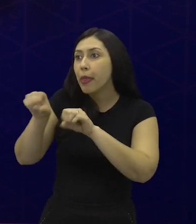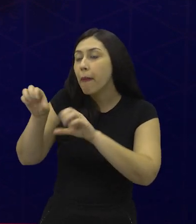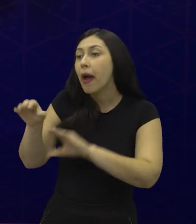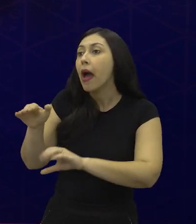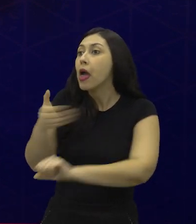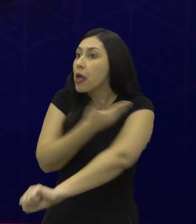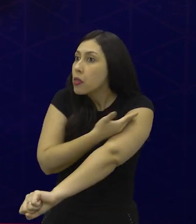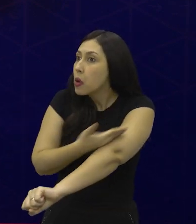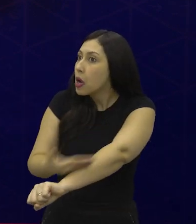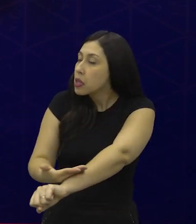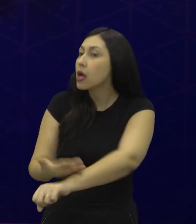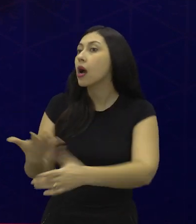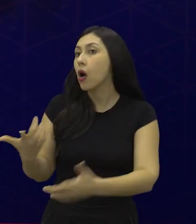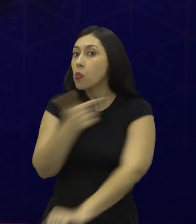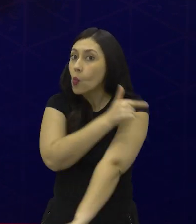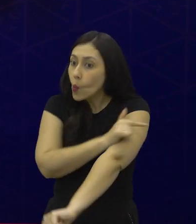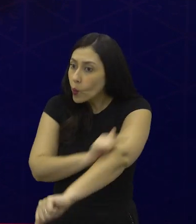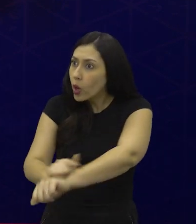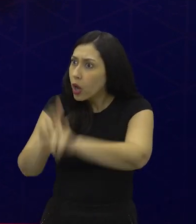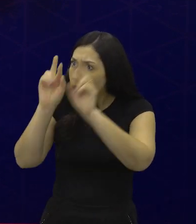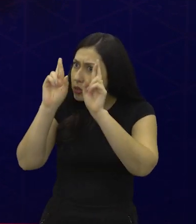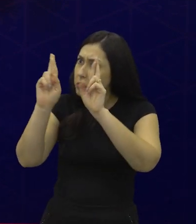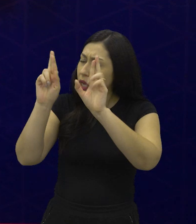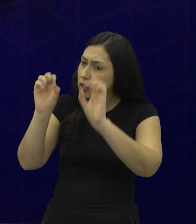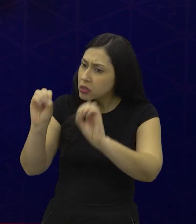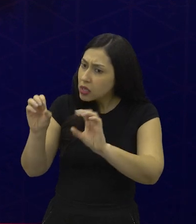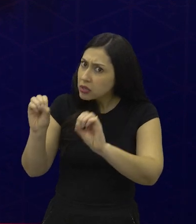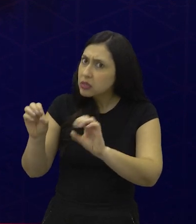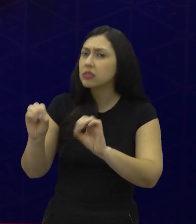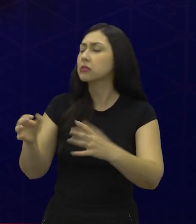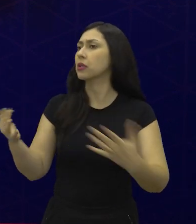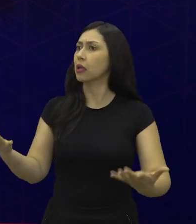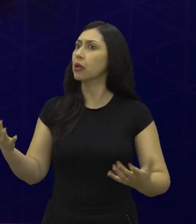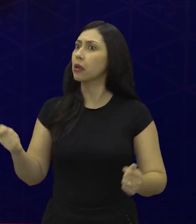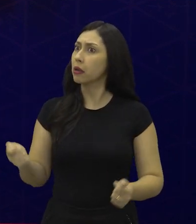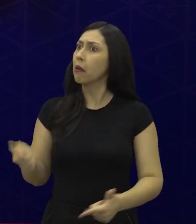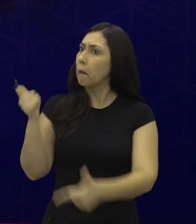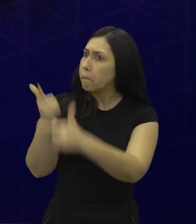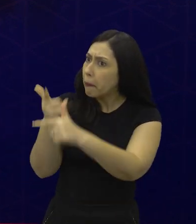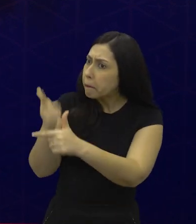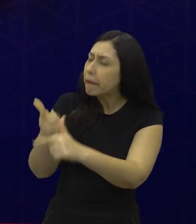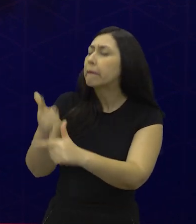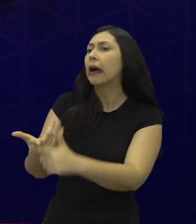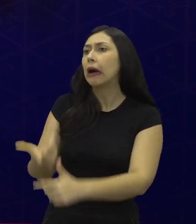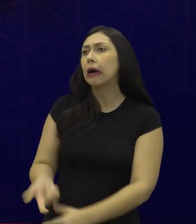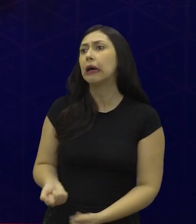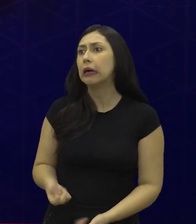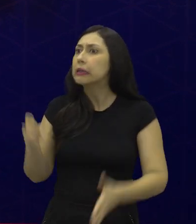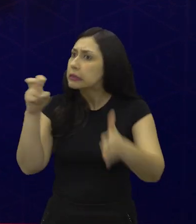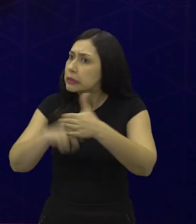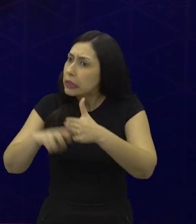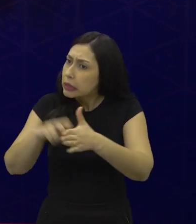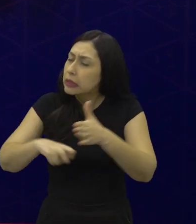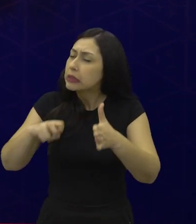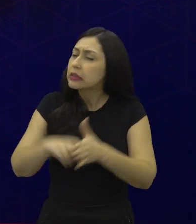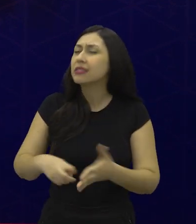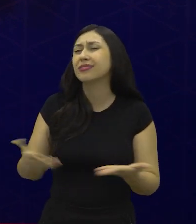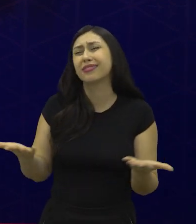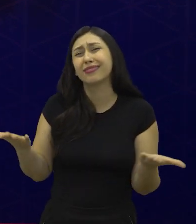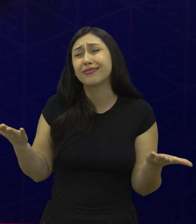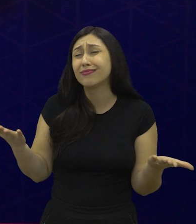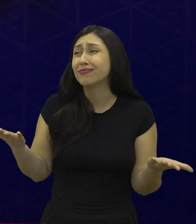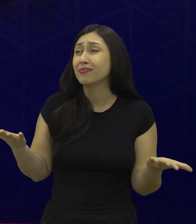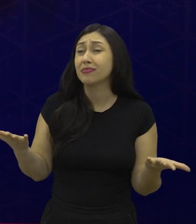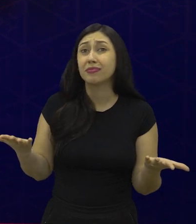educação. Seu, né, pai e a mãe, se, né? Ensinar respeito, sabe? Ter que ficar dando bronca, colocar de castigo,